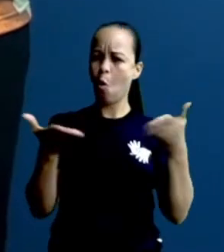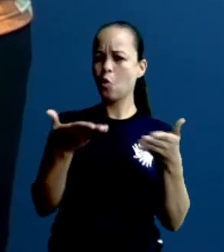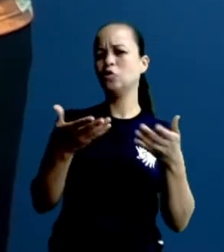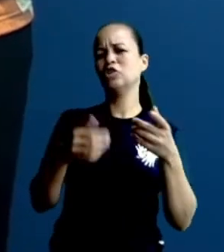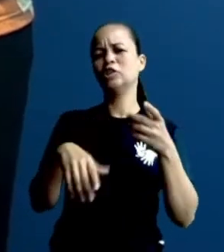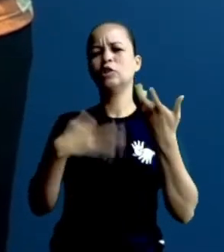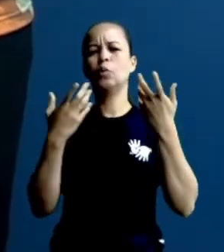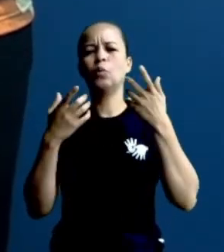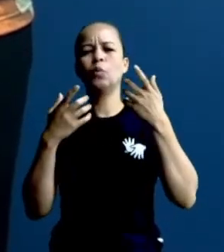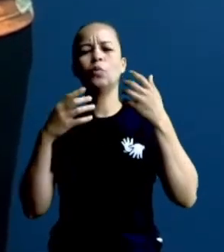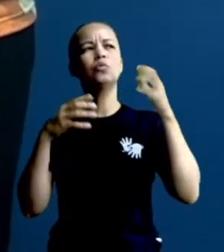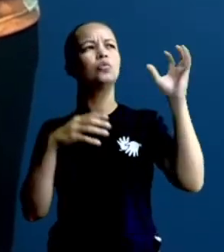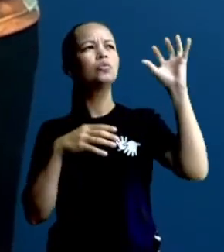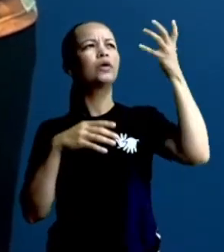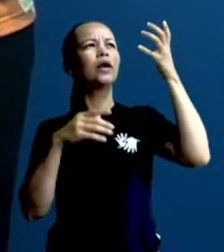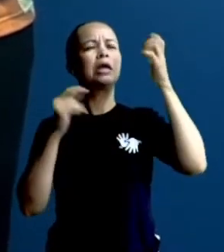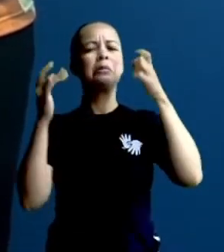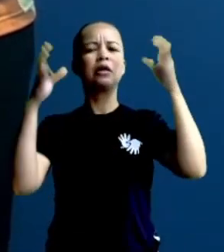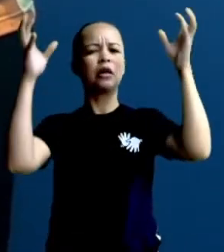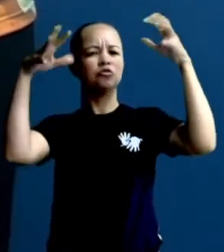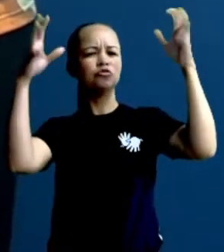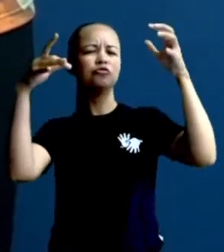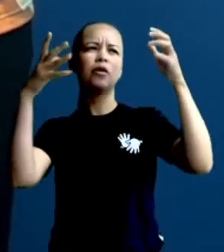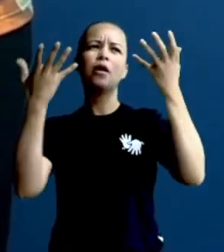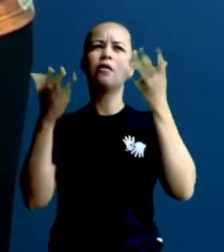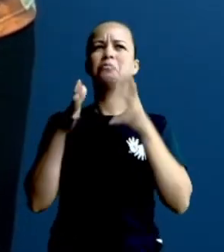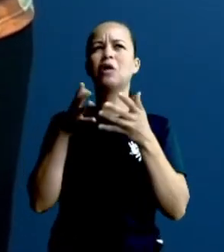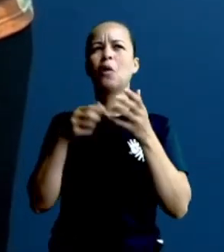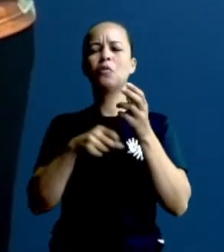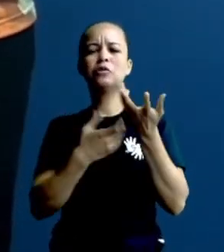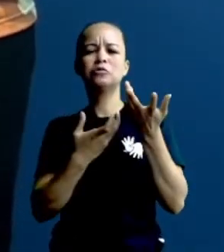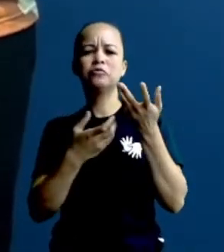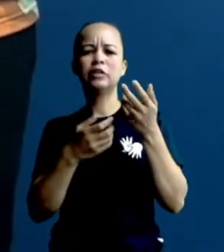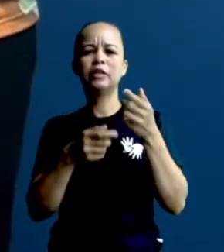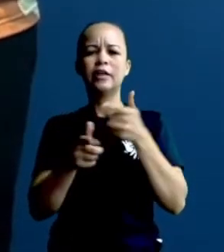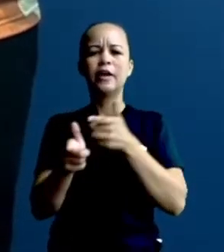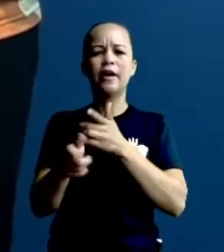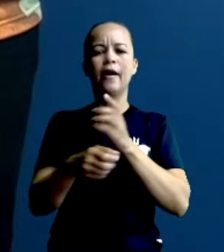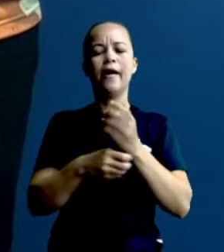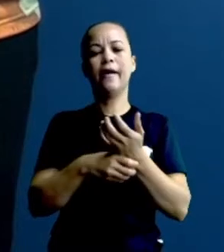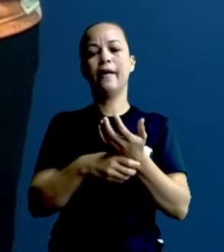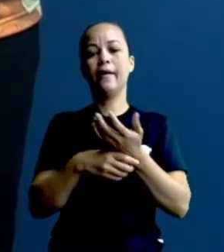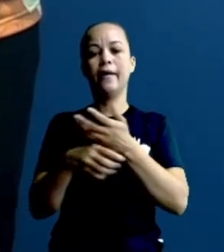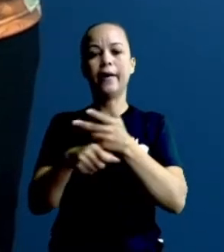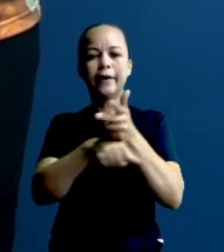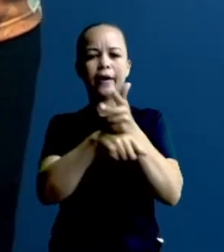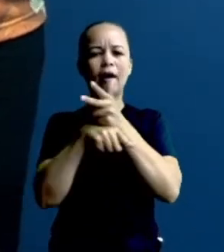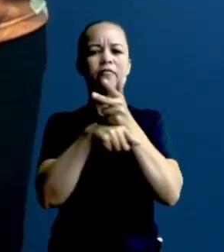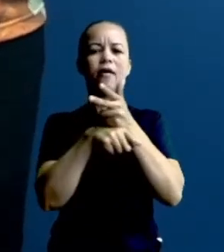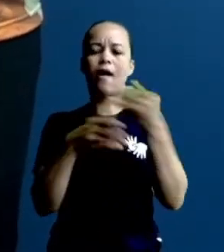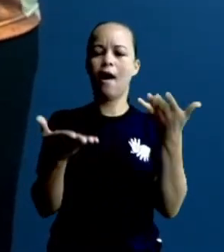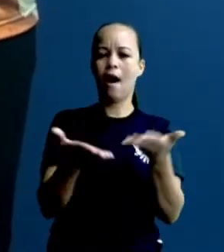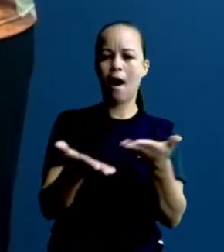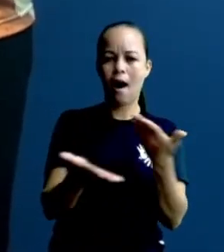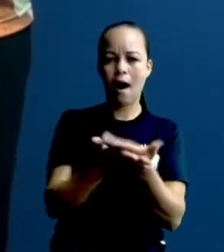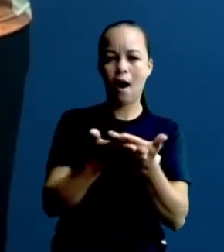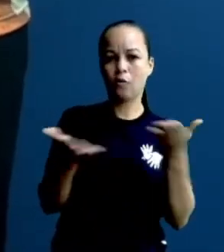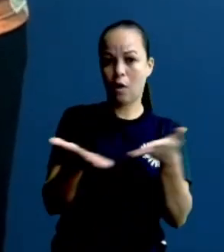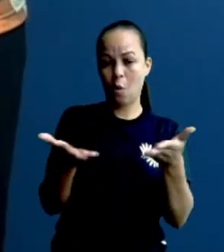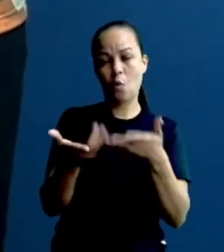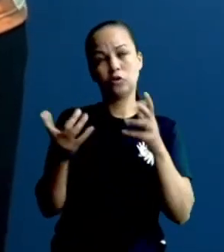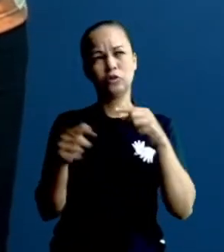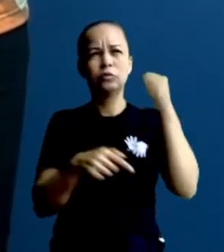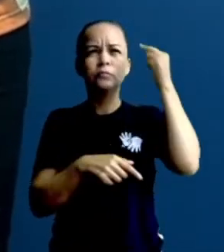meio, né, como que ia chover. Eu vim gravar a aula hoje com essa concepção de que achando que iria